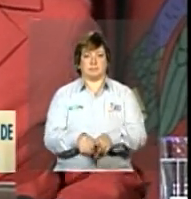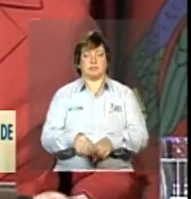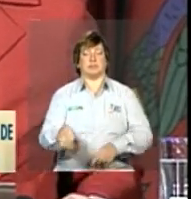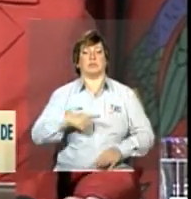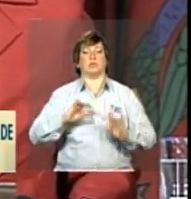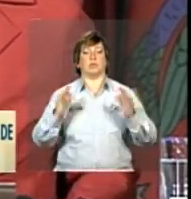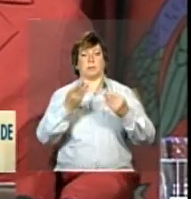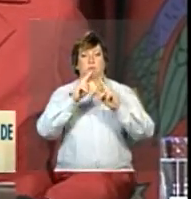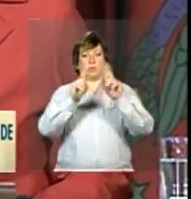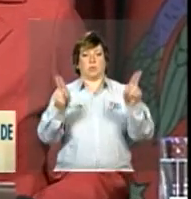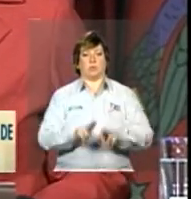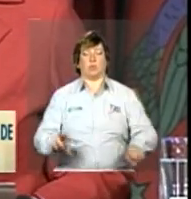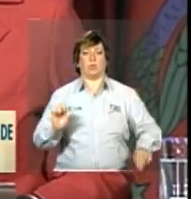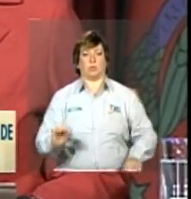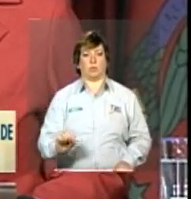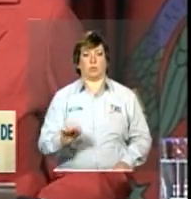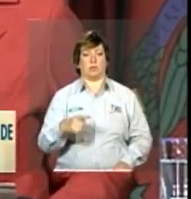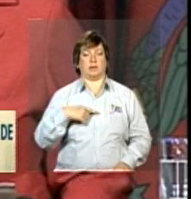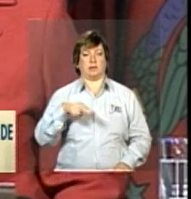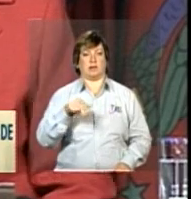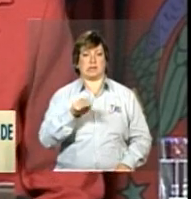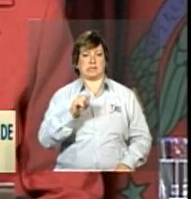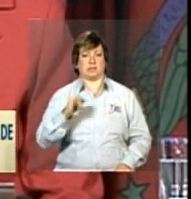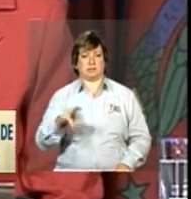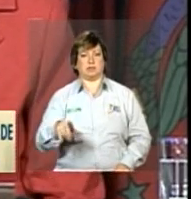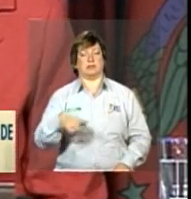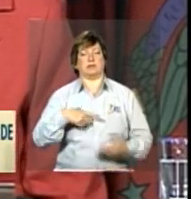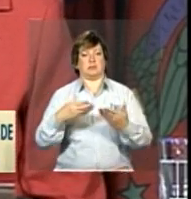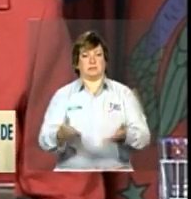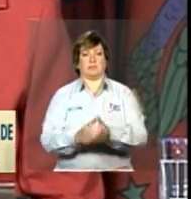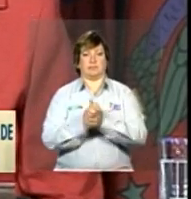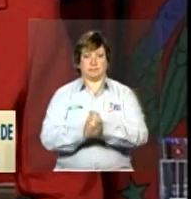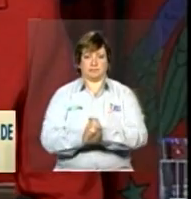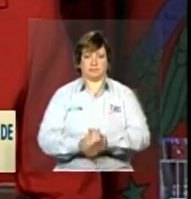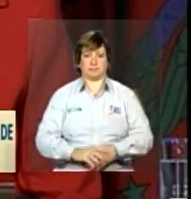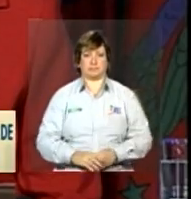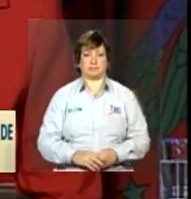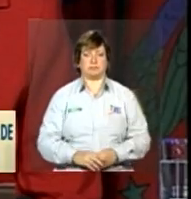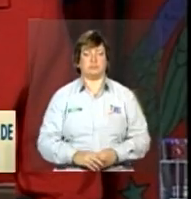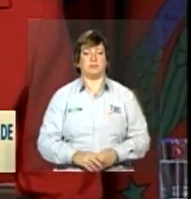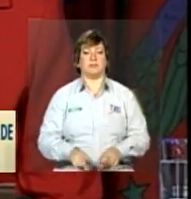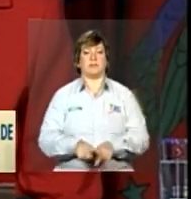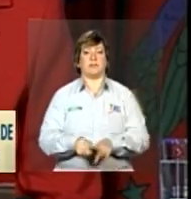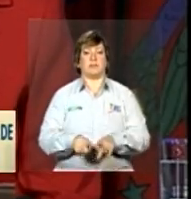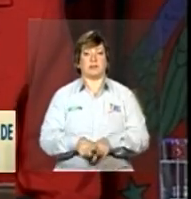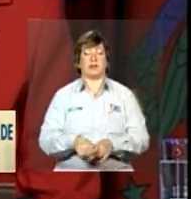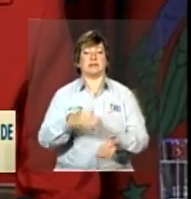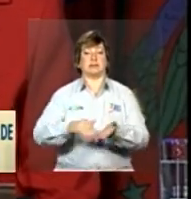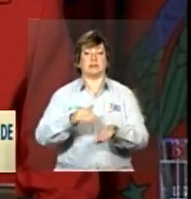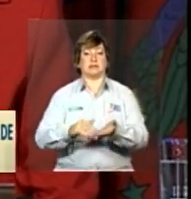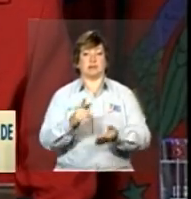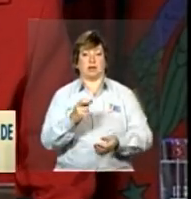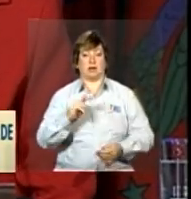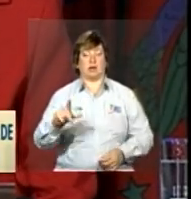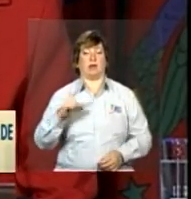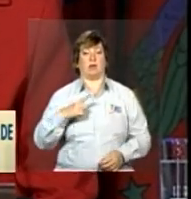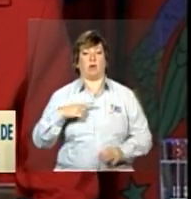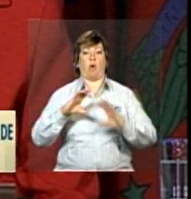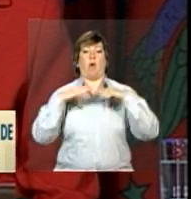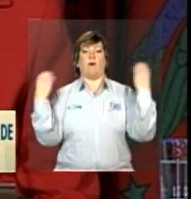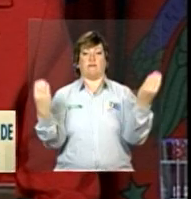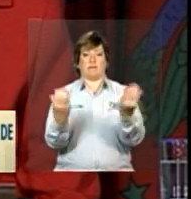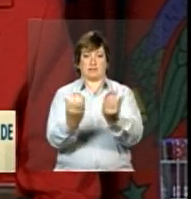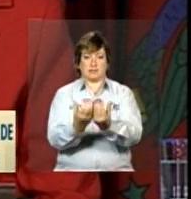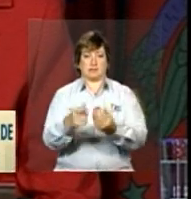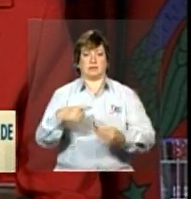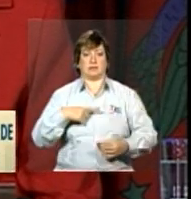Unidas, Nasir Abdulaziz Al-Nasser, senhor secretário-geral da Conferência das Nações Unidas